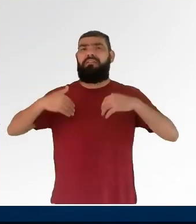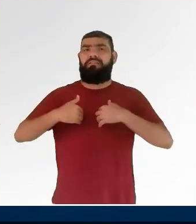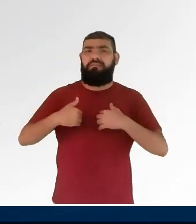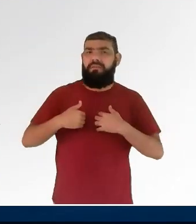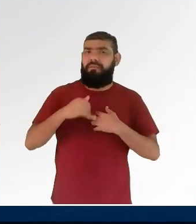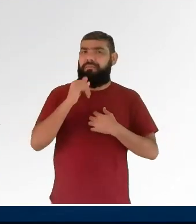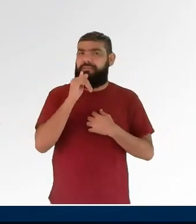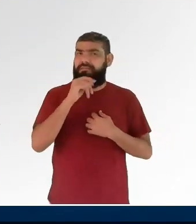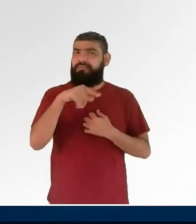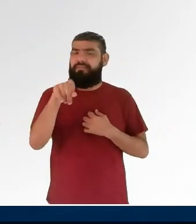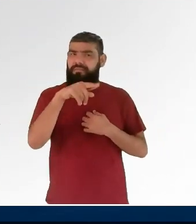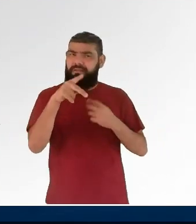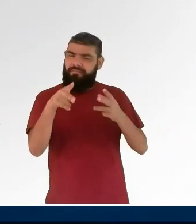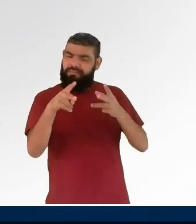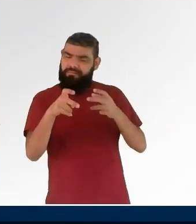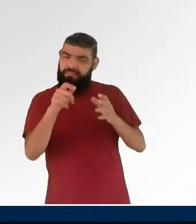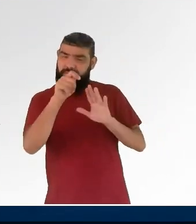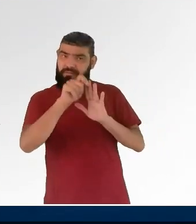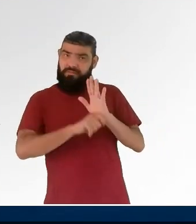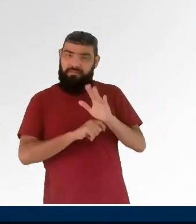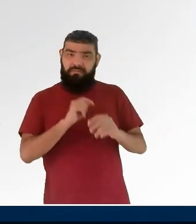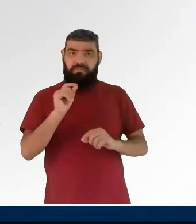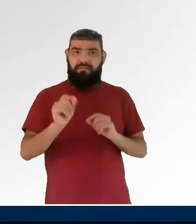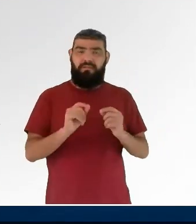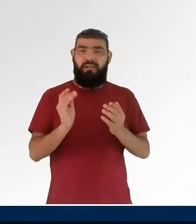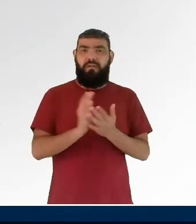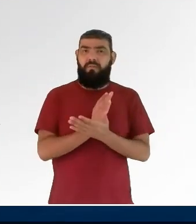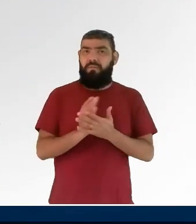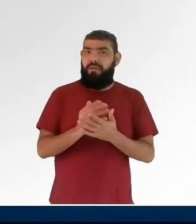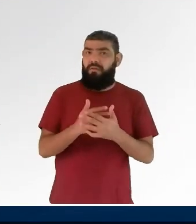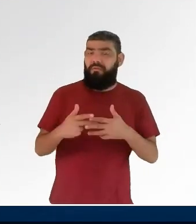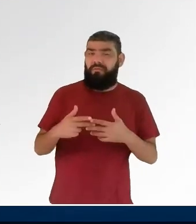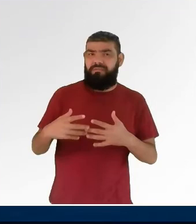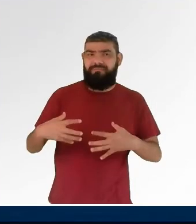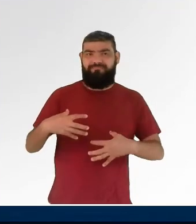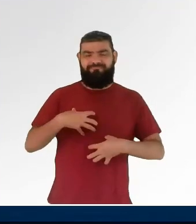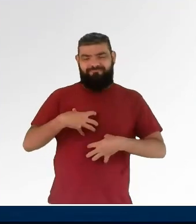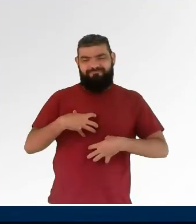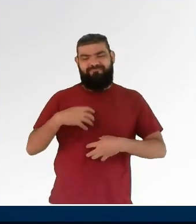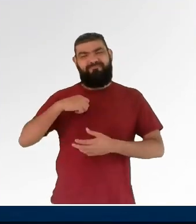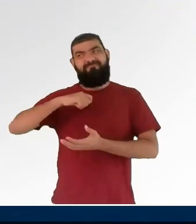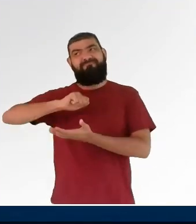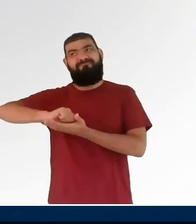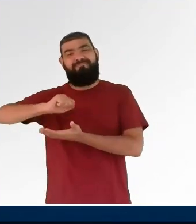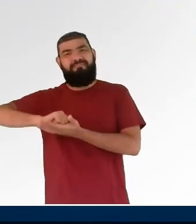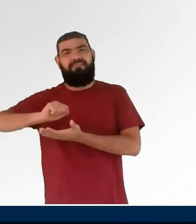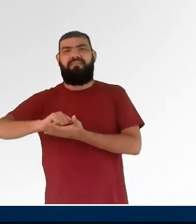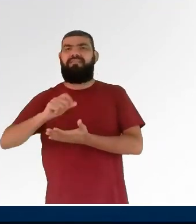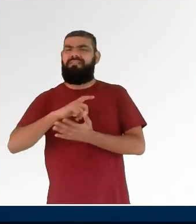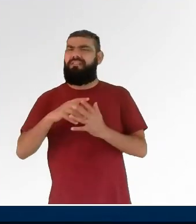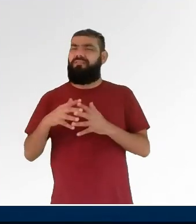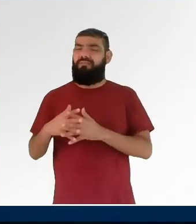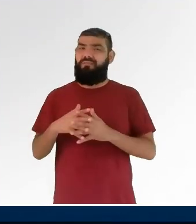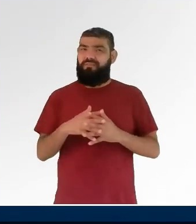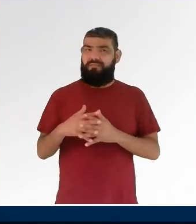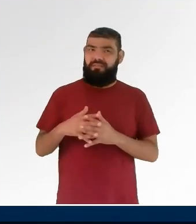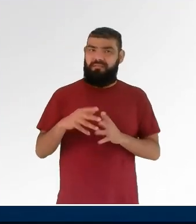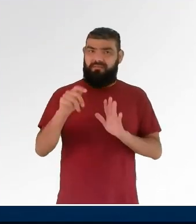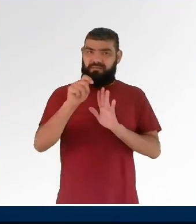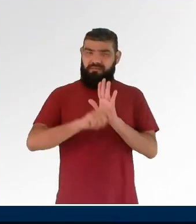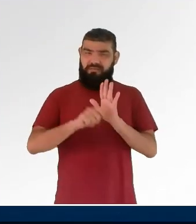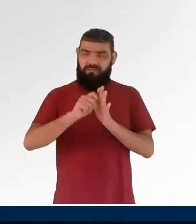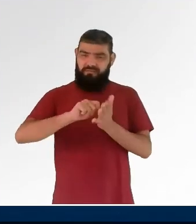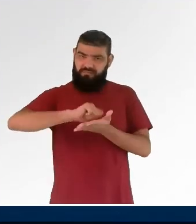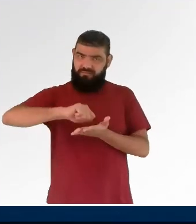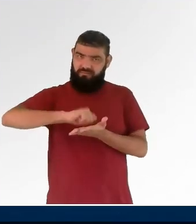perceber no seu texto que alguma coisa o motivou a escrever aquela história. Tem algum conflito ali no seu texto, na narrativa, no seu